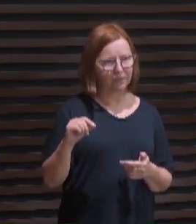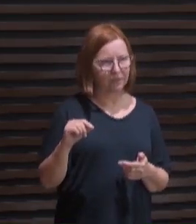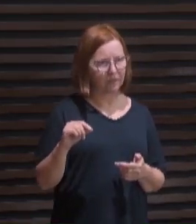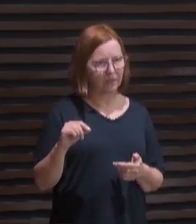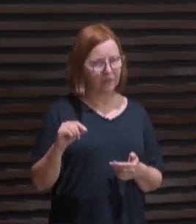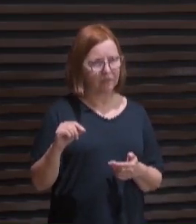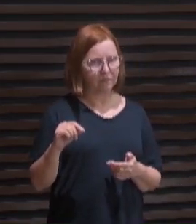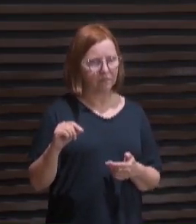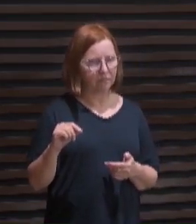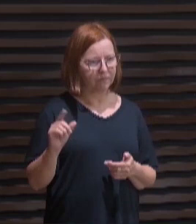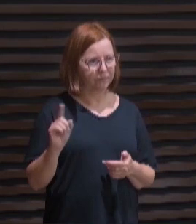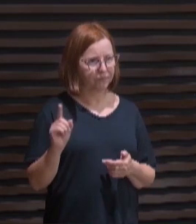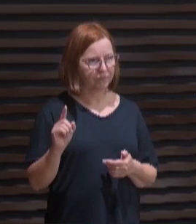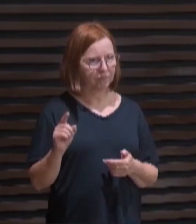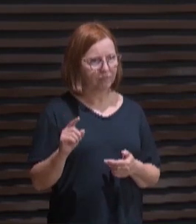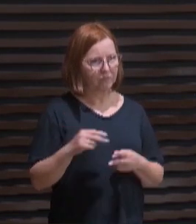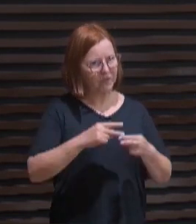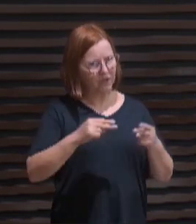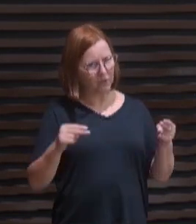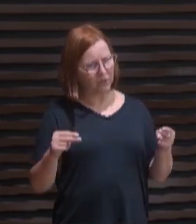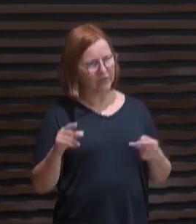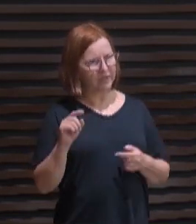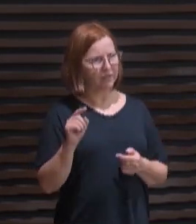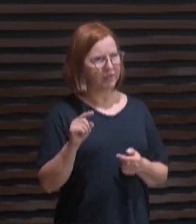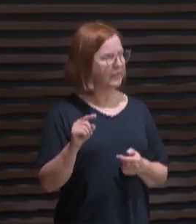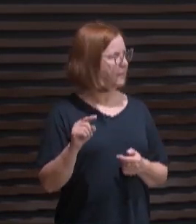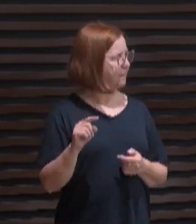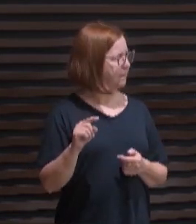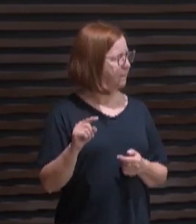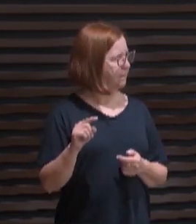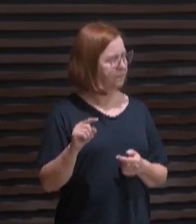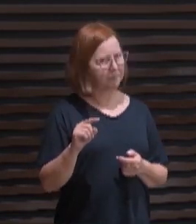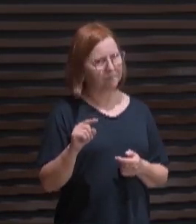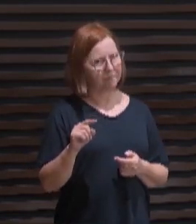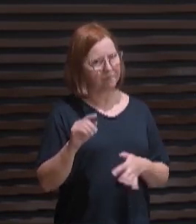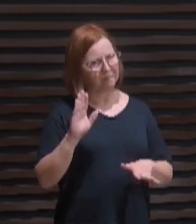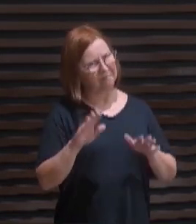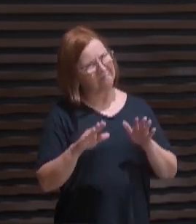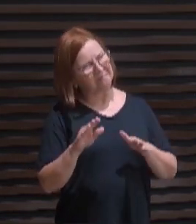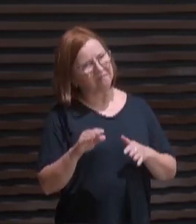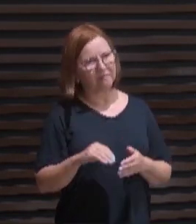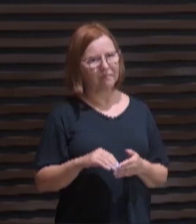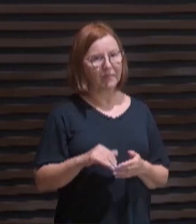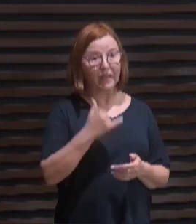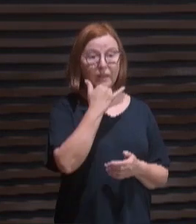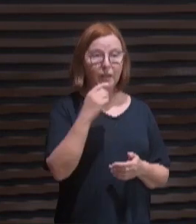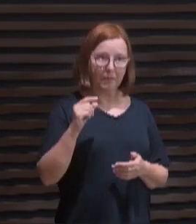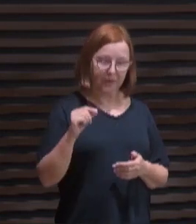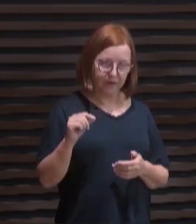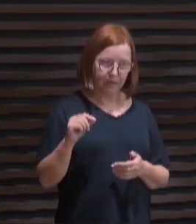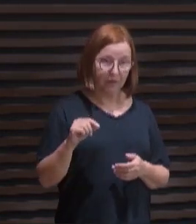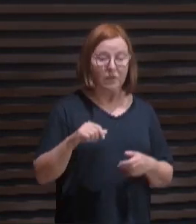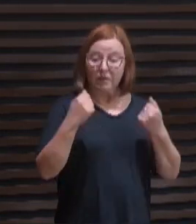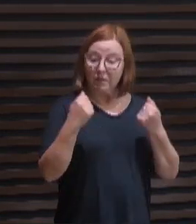uma coisa que você tem que... Talvez sim, talvez não. O perdão é sine qua non.